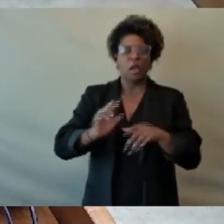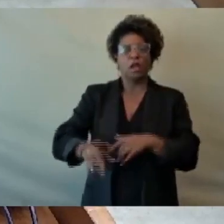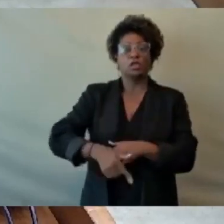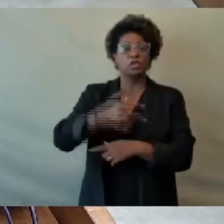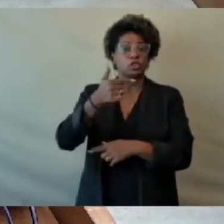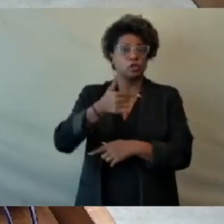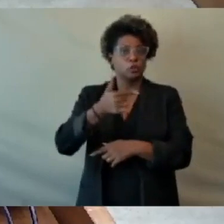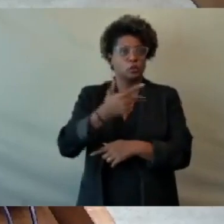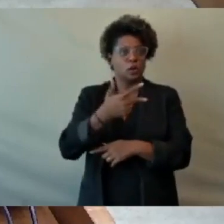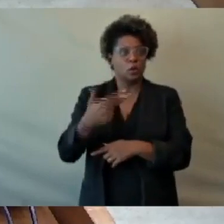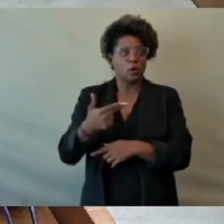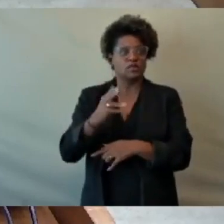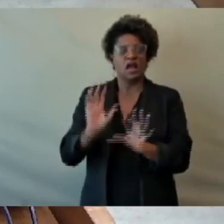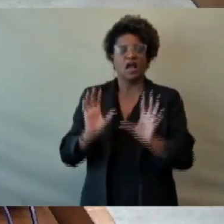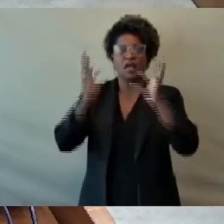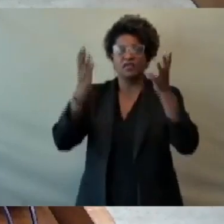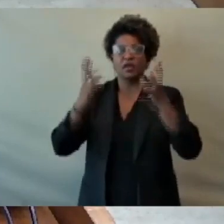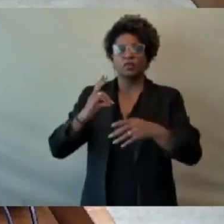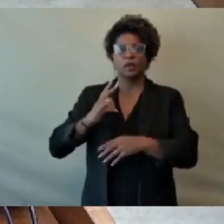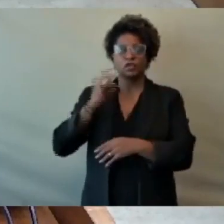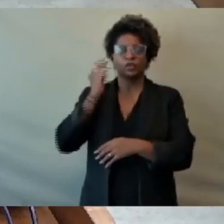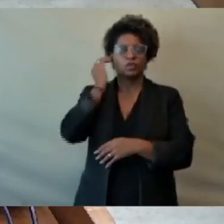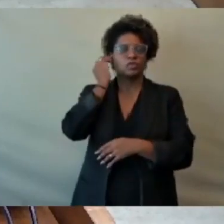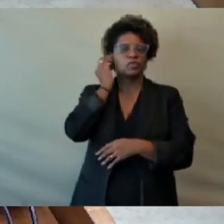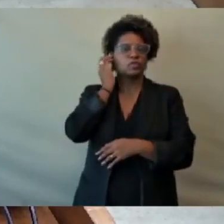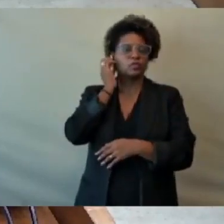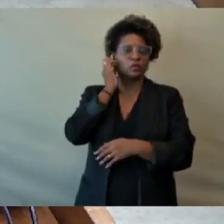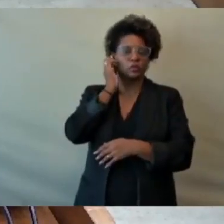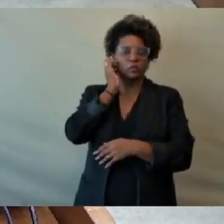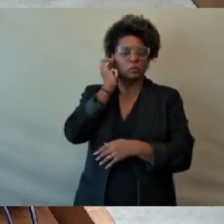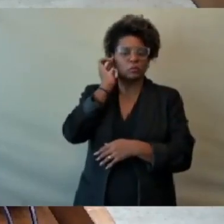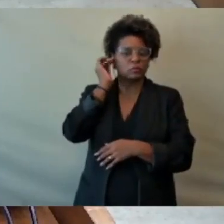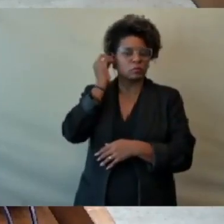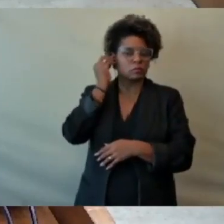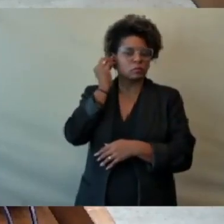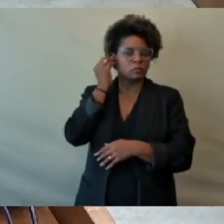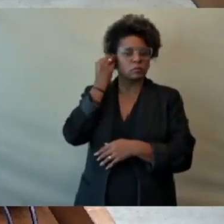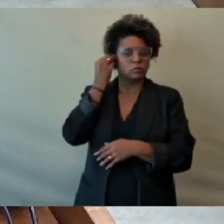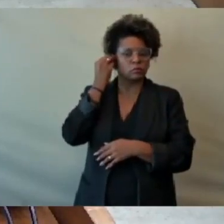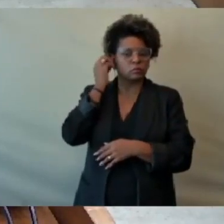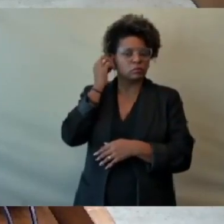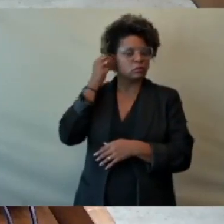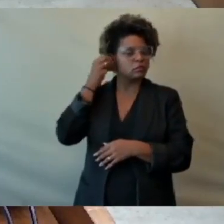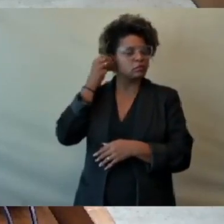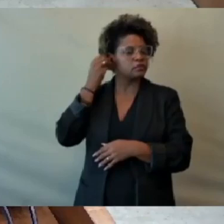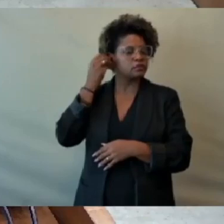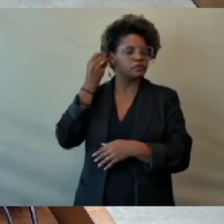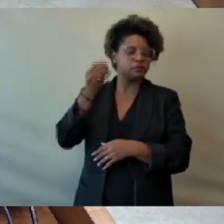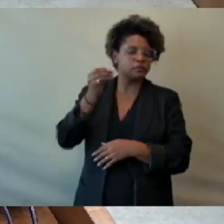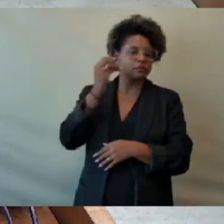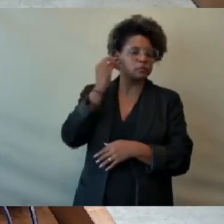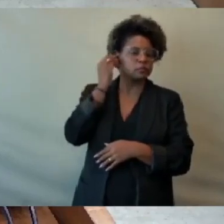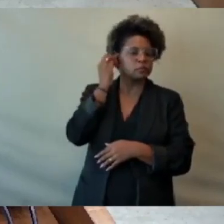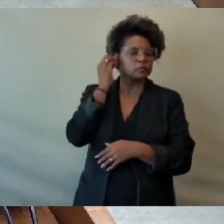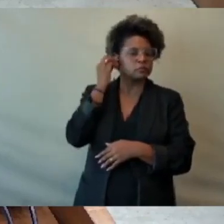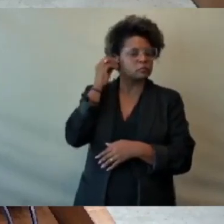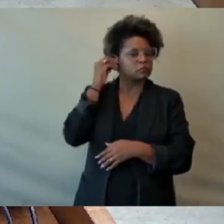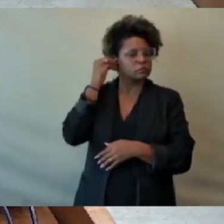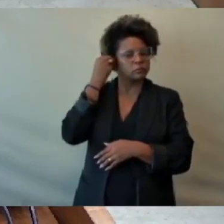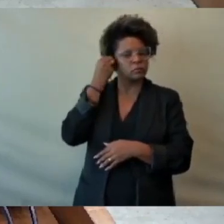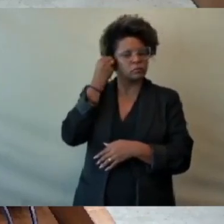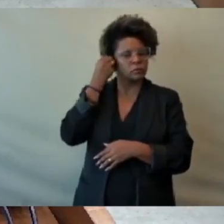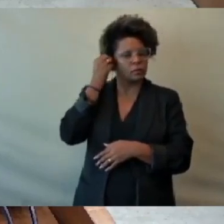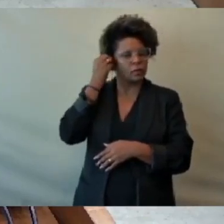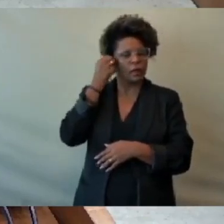o sistema de fiscalização da feitura de Belo Horizonte já pede que, caso tenha lá um número maior do que